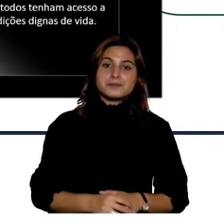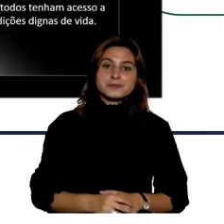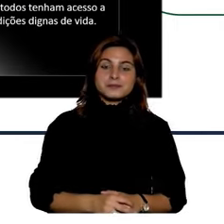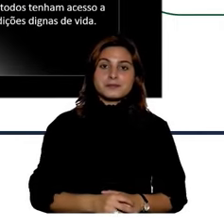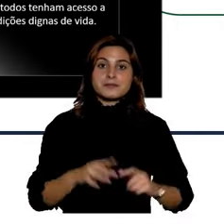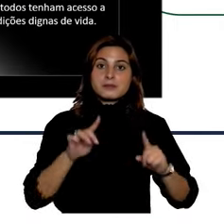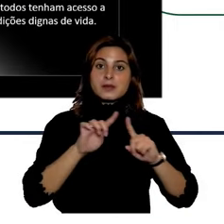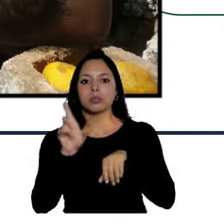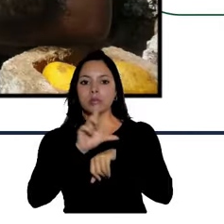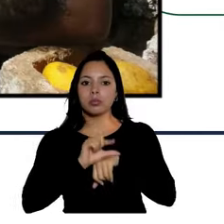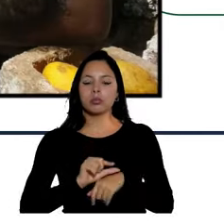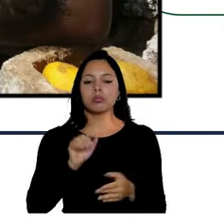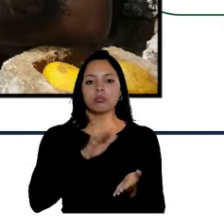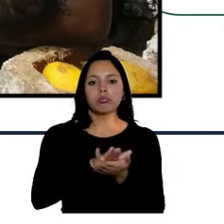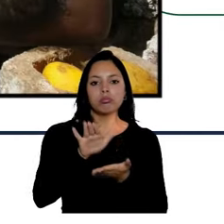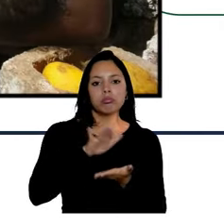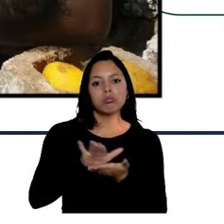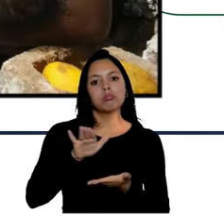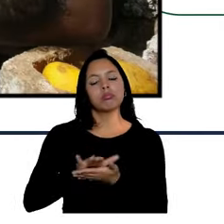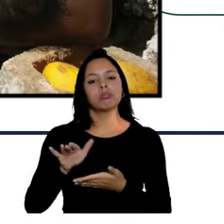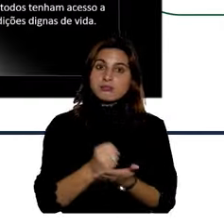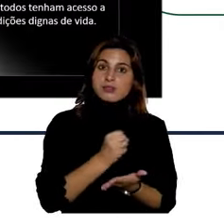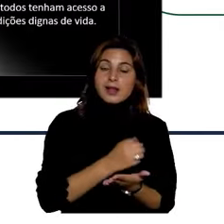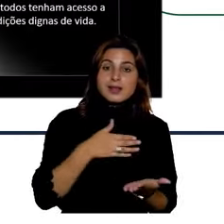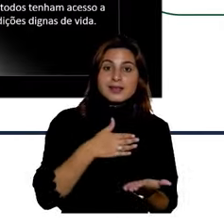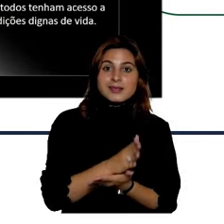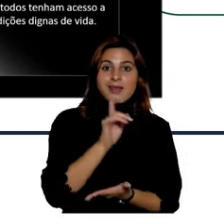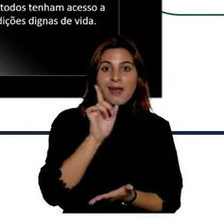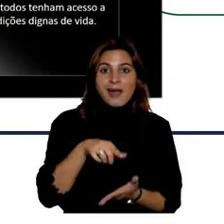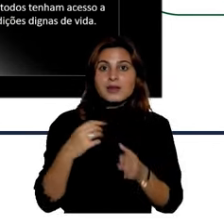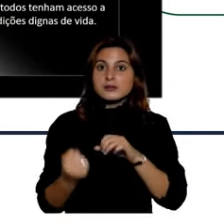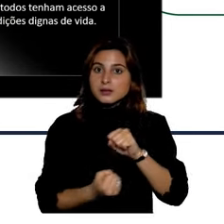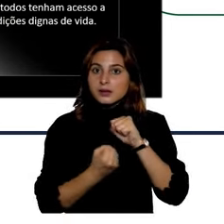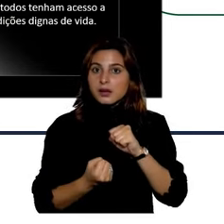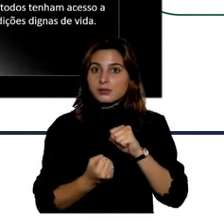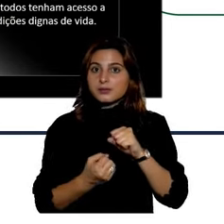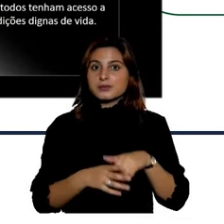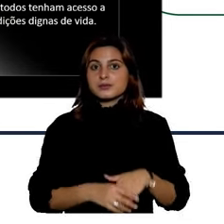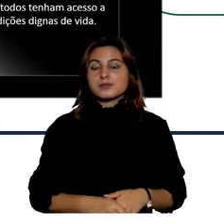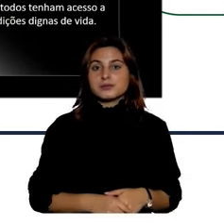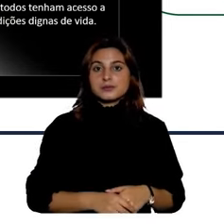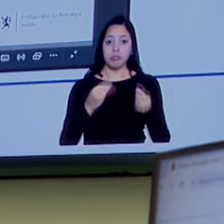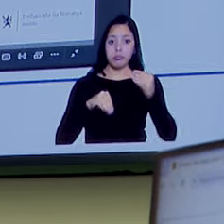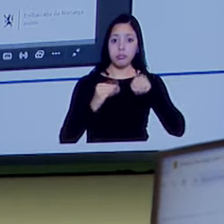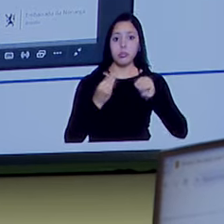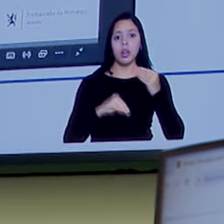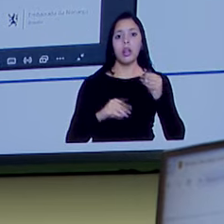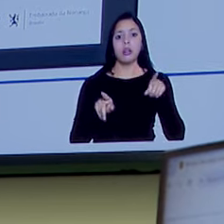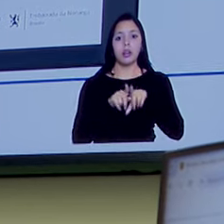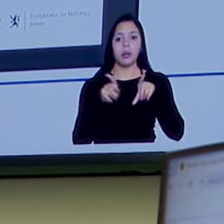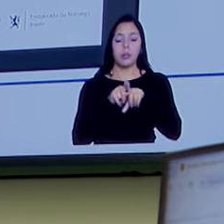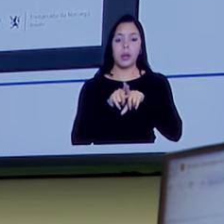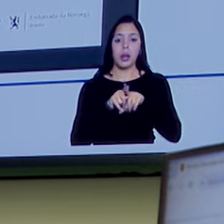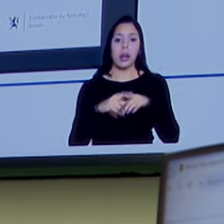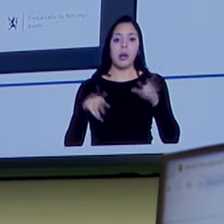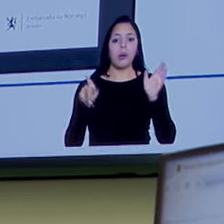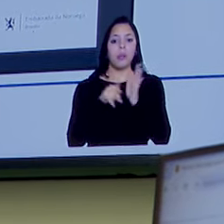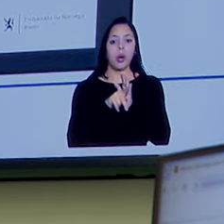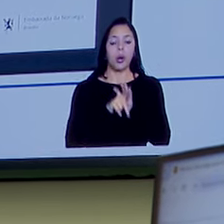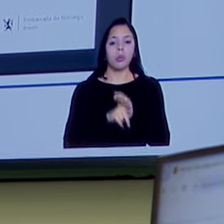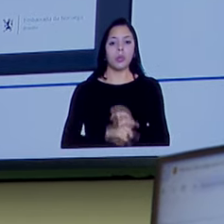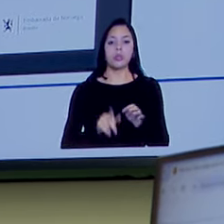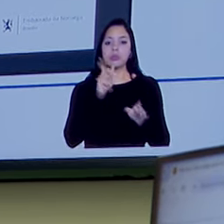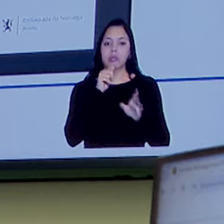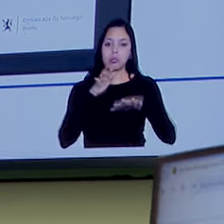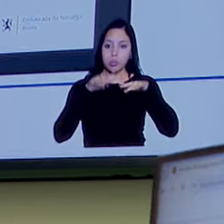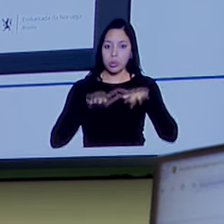seminário é realizado desde 2014 e se tornou referência em sustentabilidade na Gestão Pública você pode acompanhar o evento pelo canal